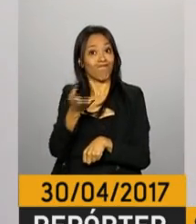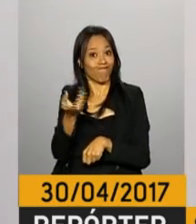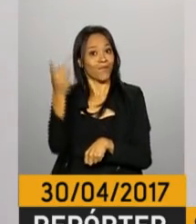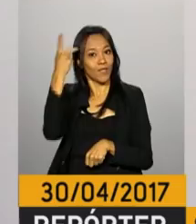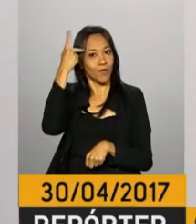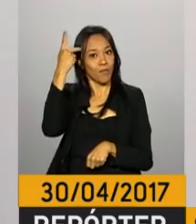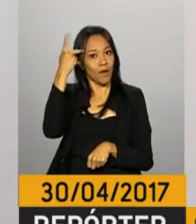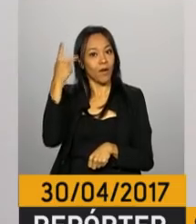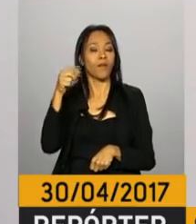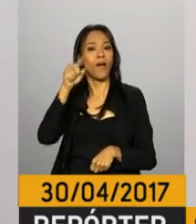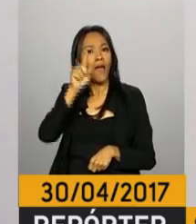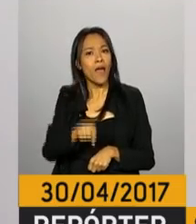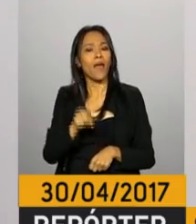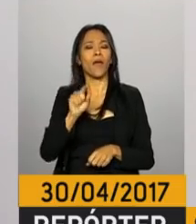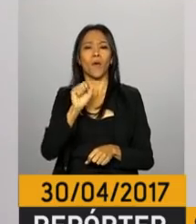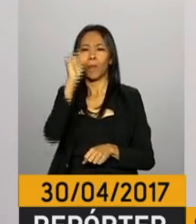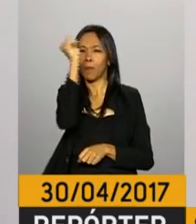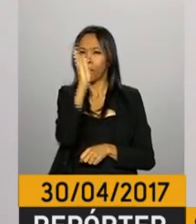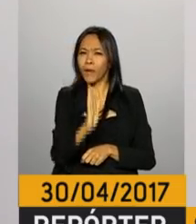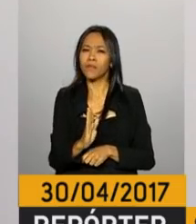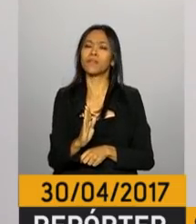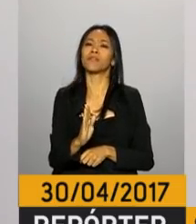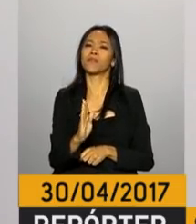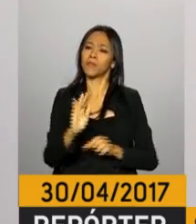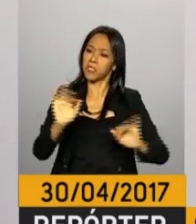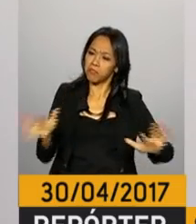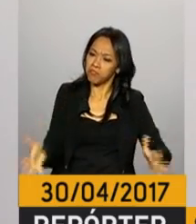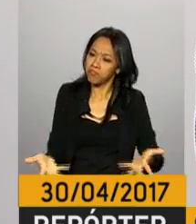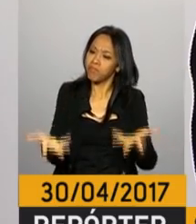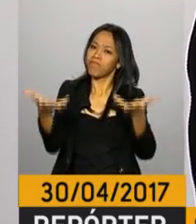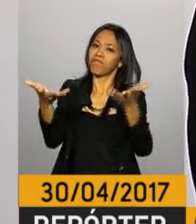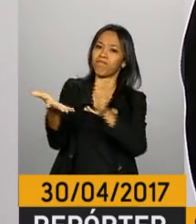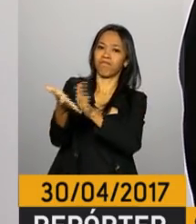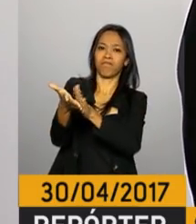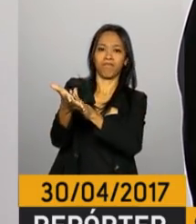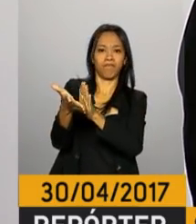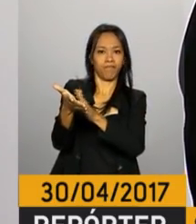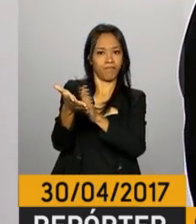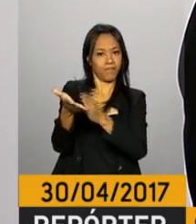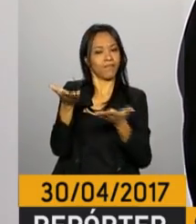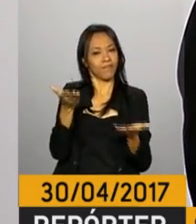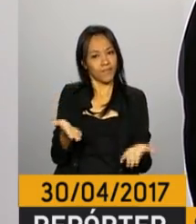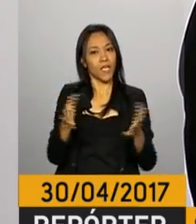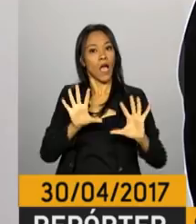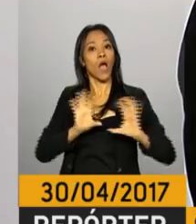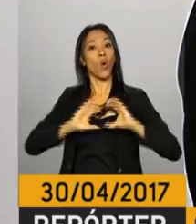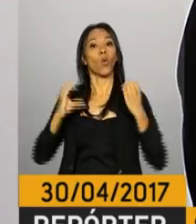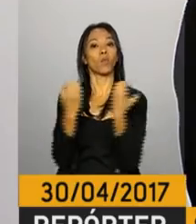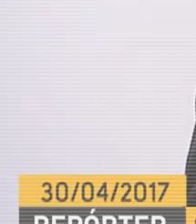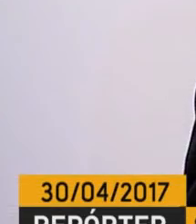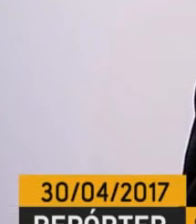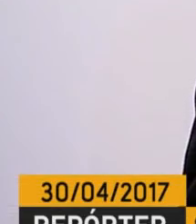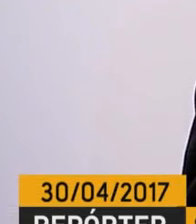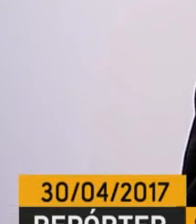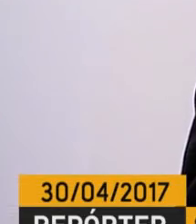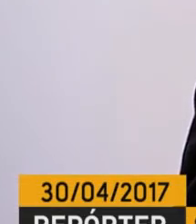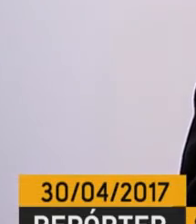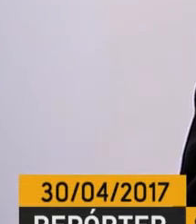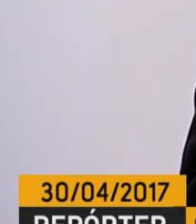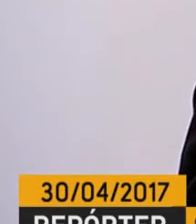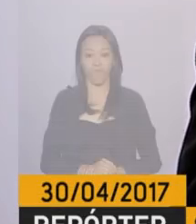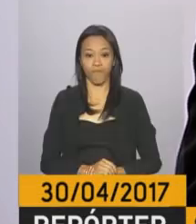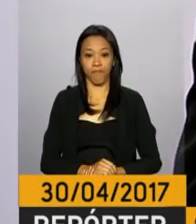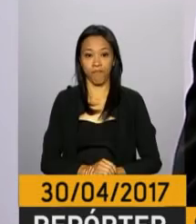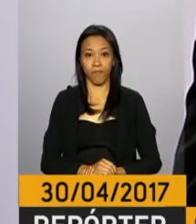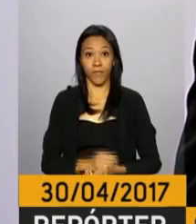na verdade é o Brasil todo que homenageia a sua presença e a comunidade japonesa de São Paulo. Por isso que eu